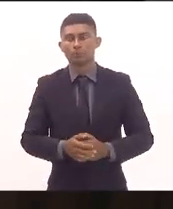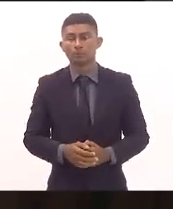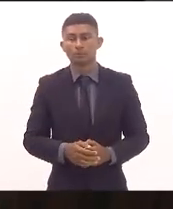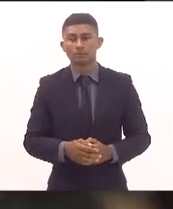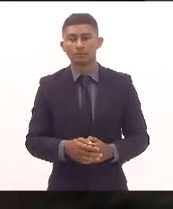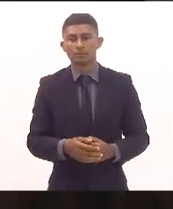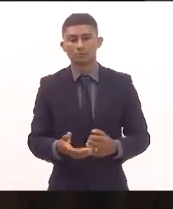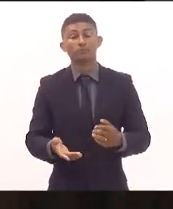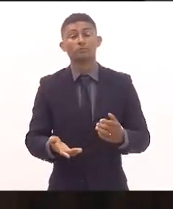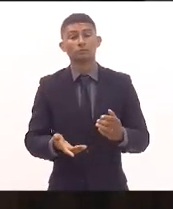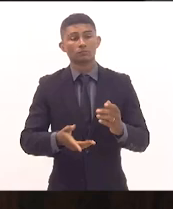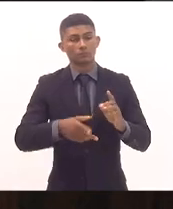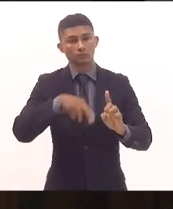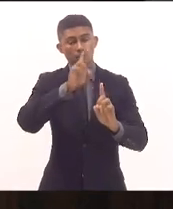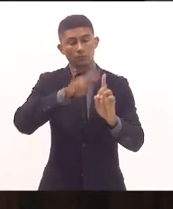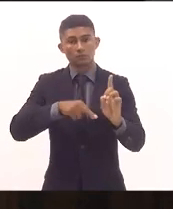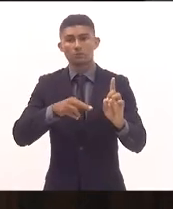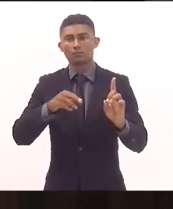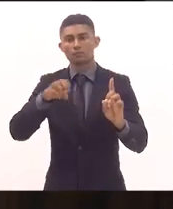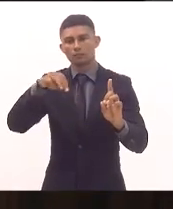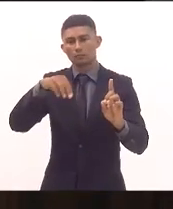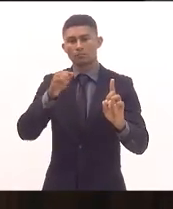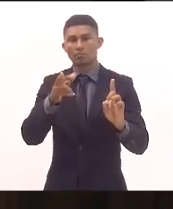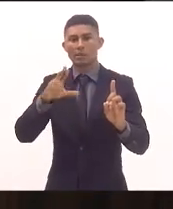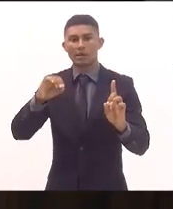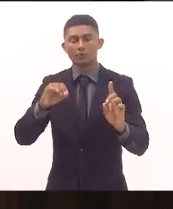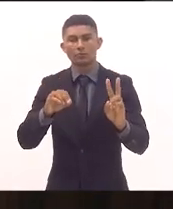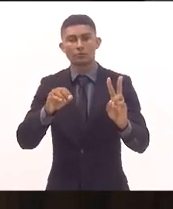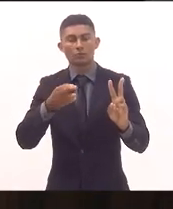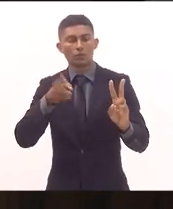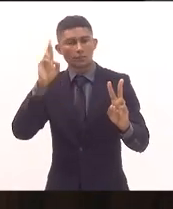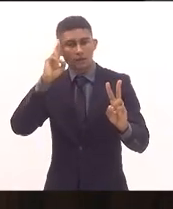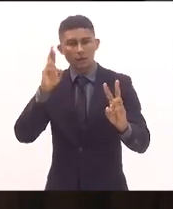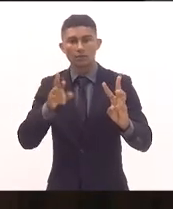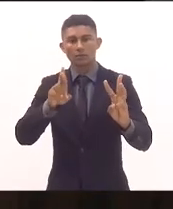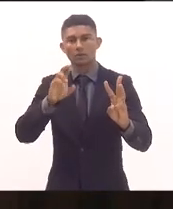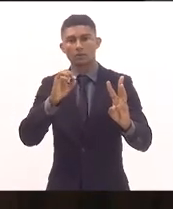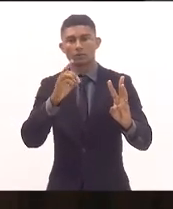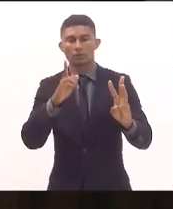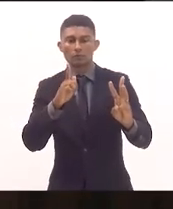De relatores, deputados, Márcio Pacheco, Rosenberg Reis, Rodrigo Amorim,